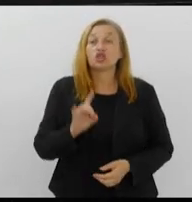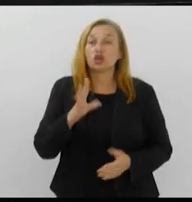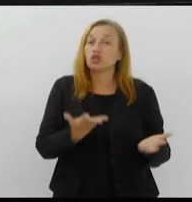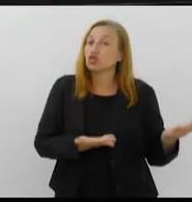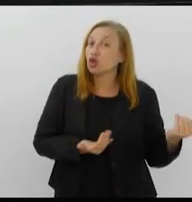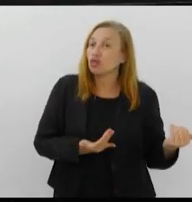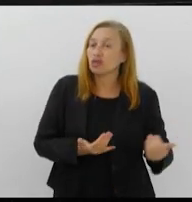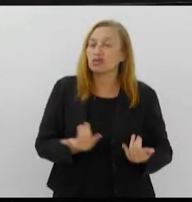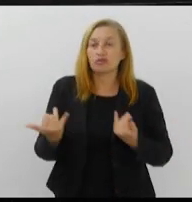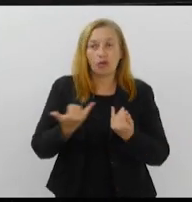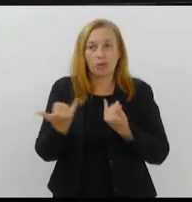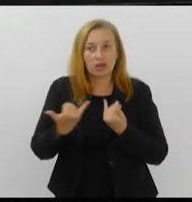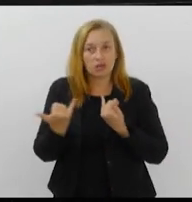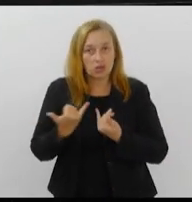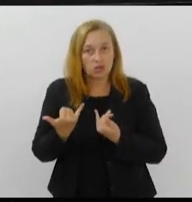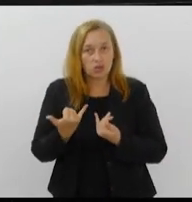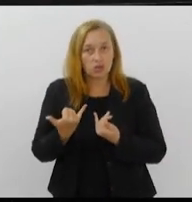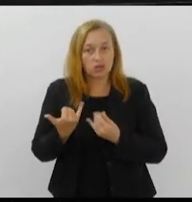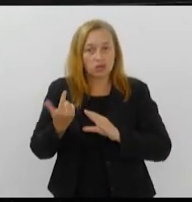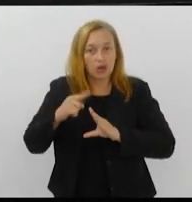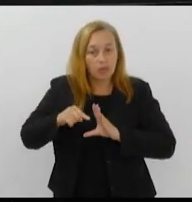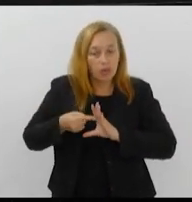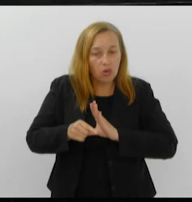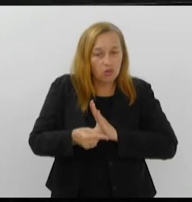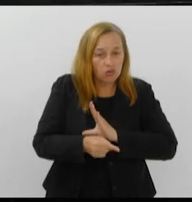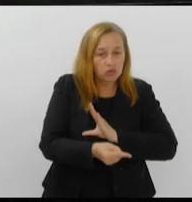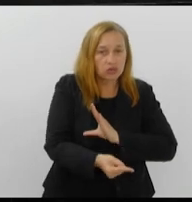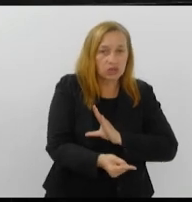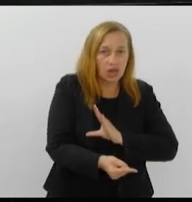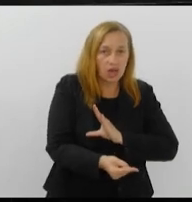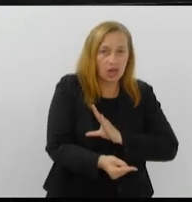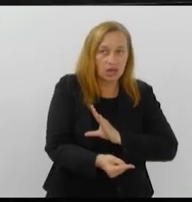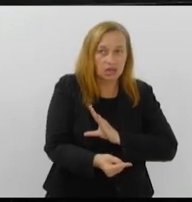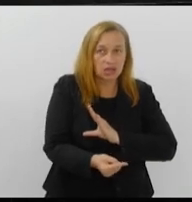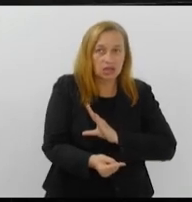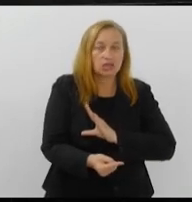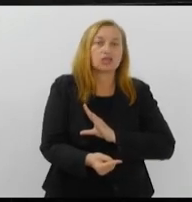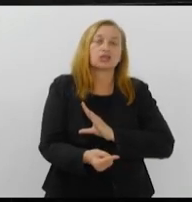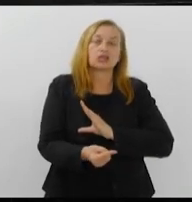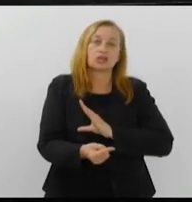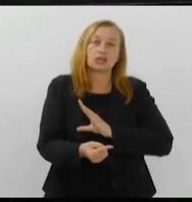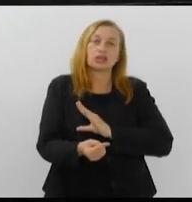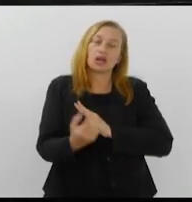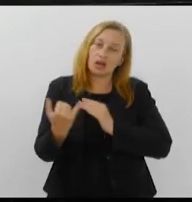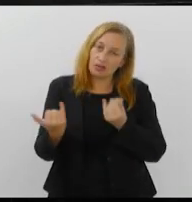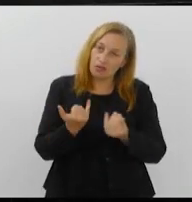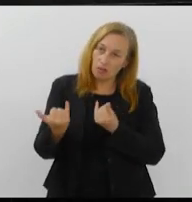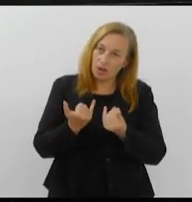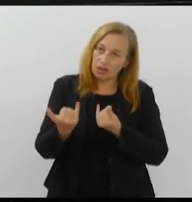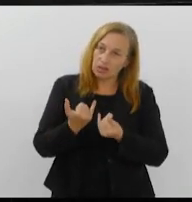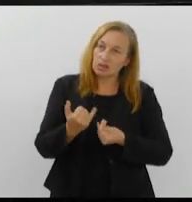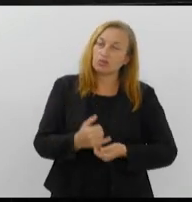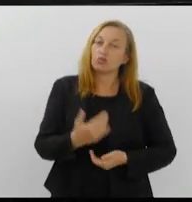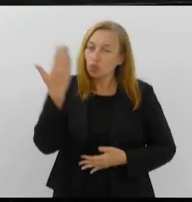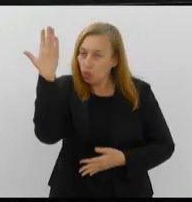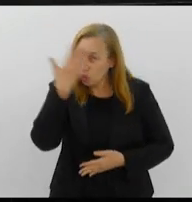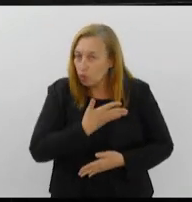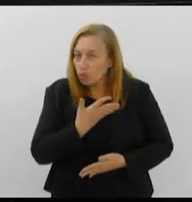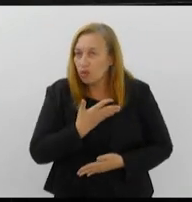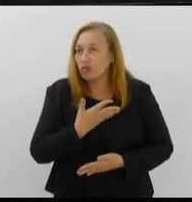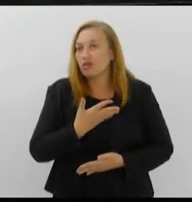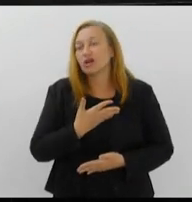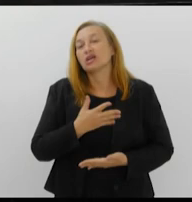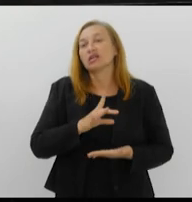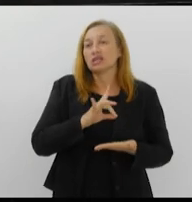jovens. Instigar neles o espírito de investigar, de comprovar,